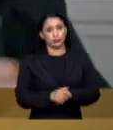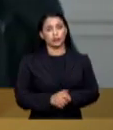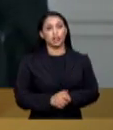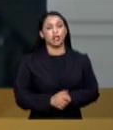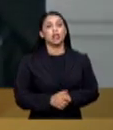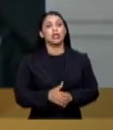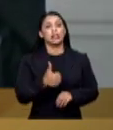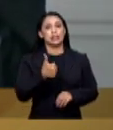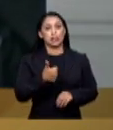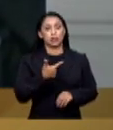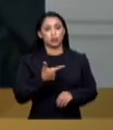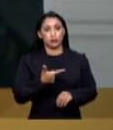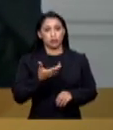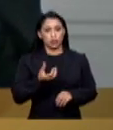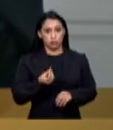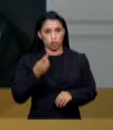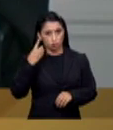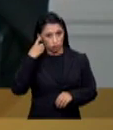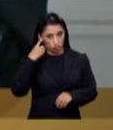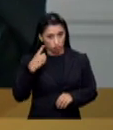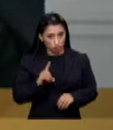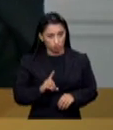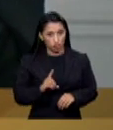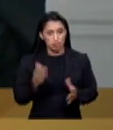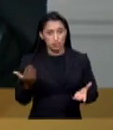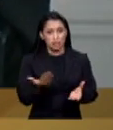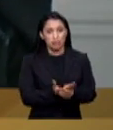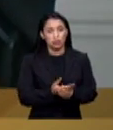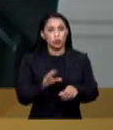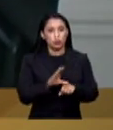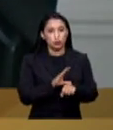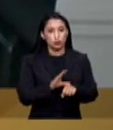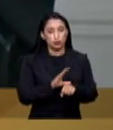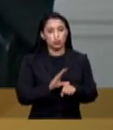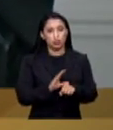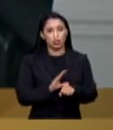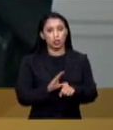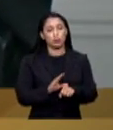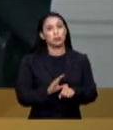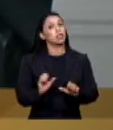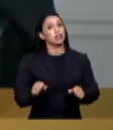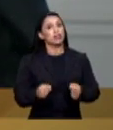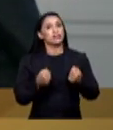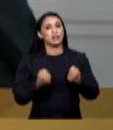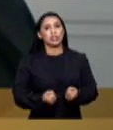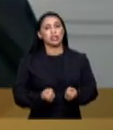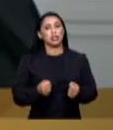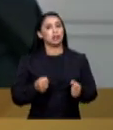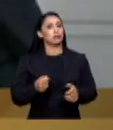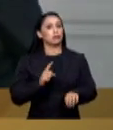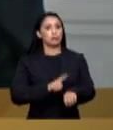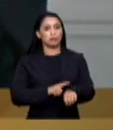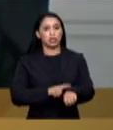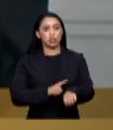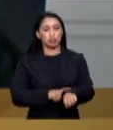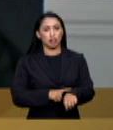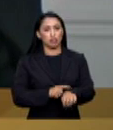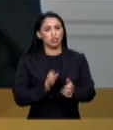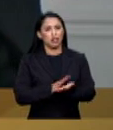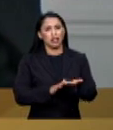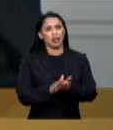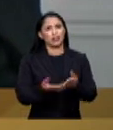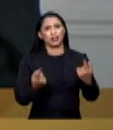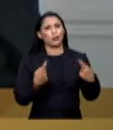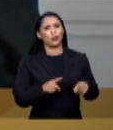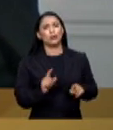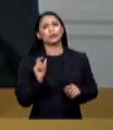120 dias para o exercício dessa ação constitucional para a defesa imediata do direito líquido e certo. Após isso, nada impede